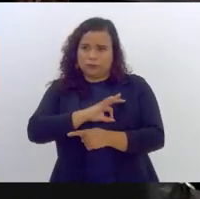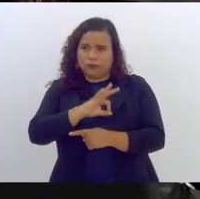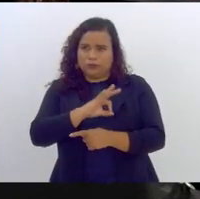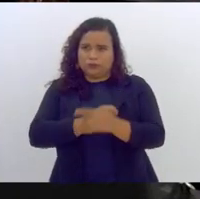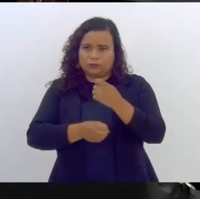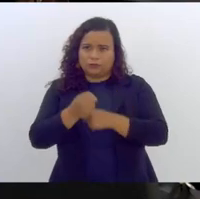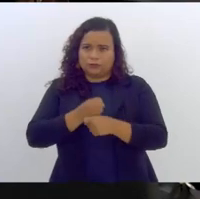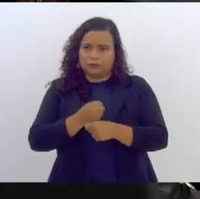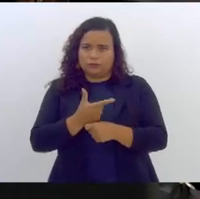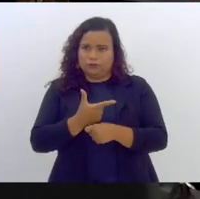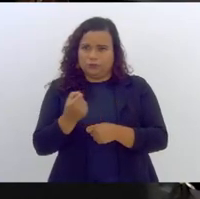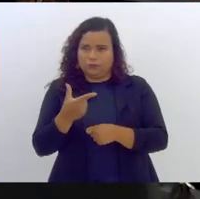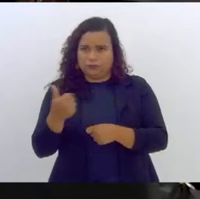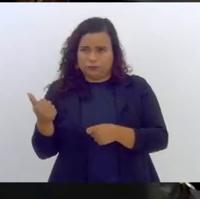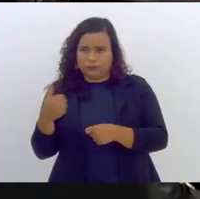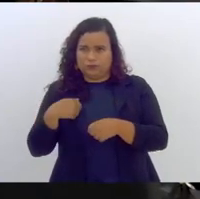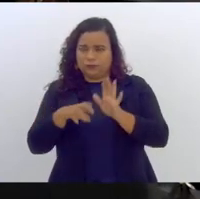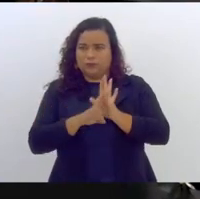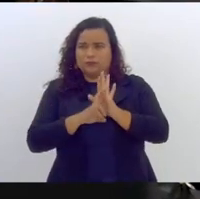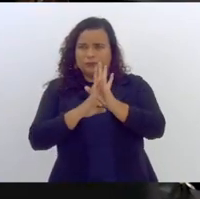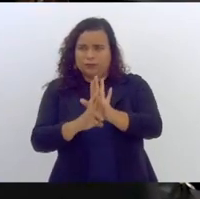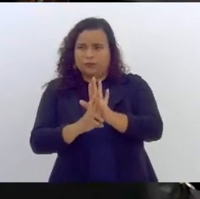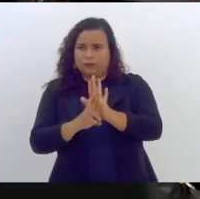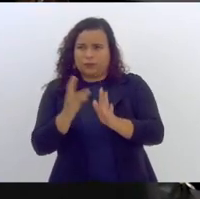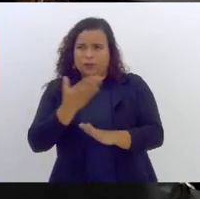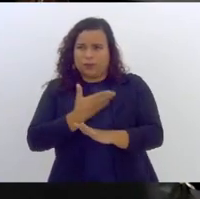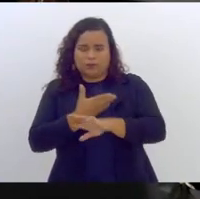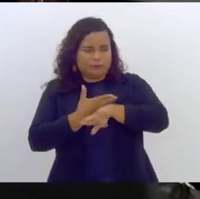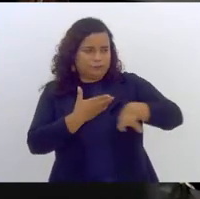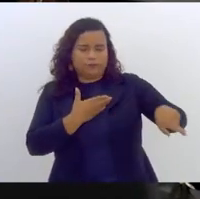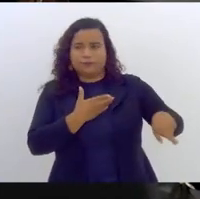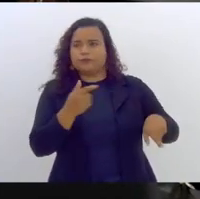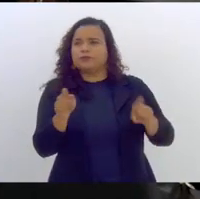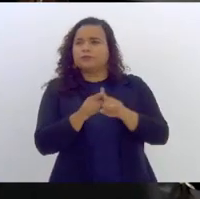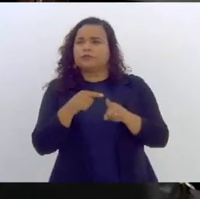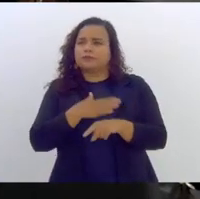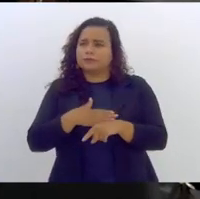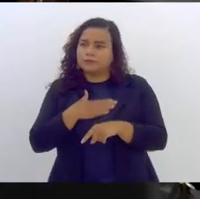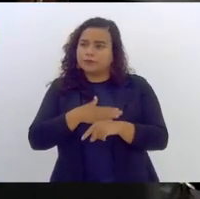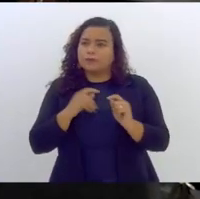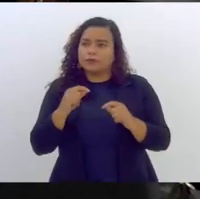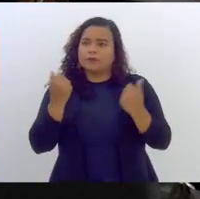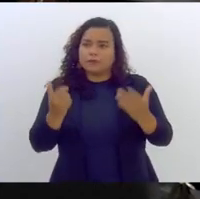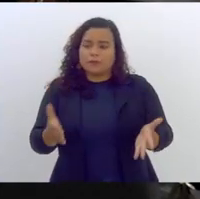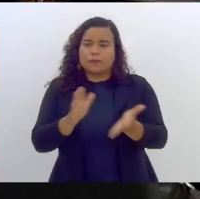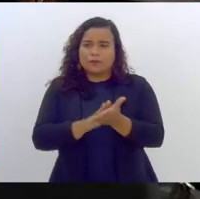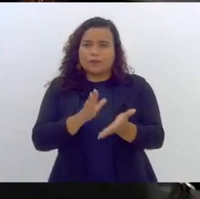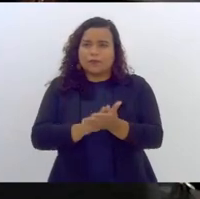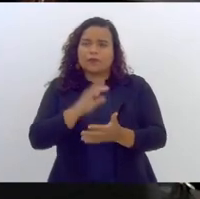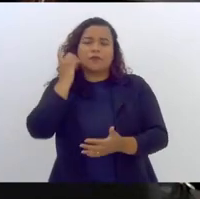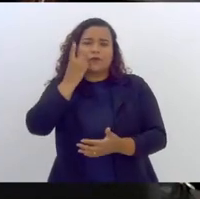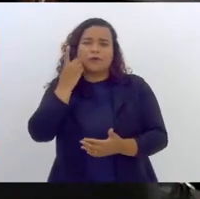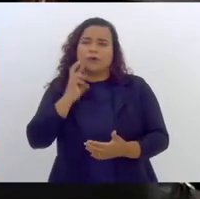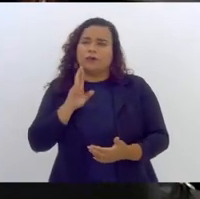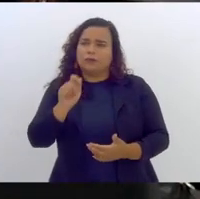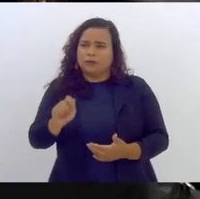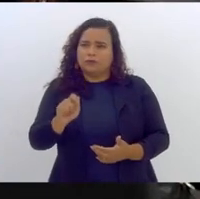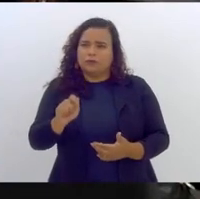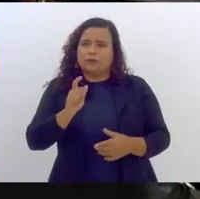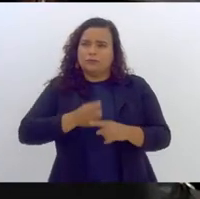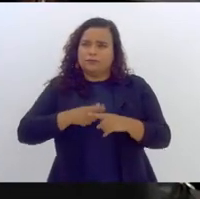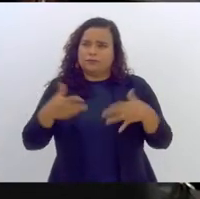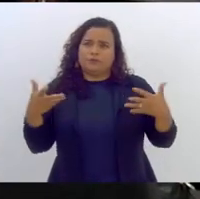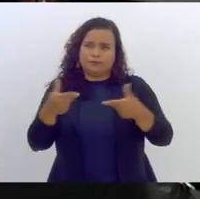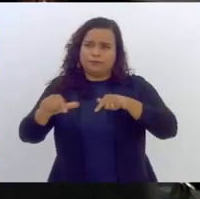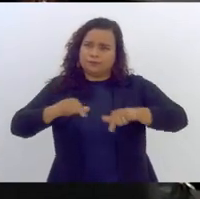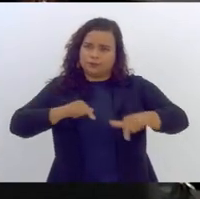2021 tô aqui representando os colegas gostaria de Primeiramente parabenizar o deputado Rodrigo Amorim pelo